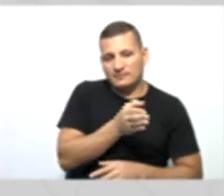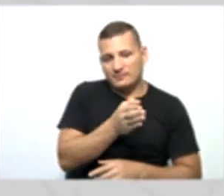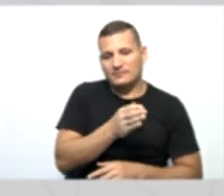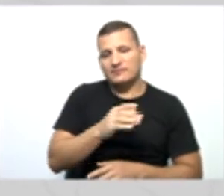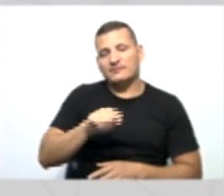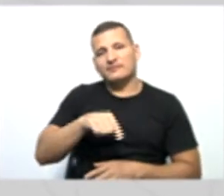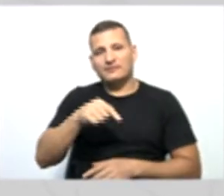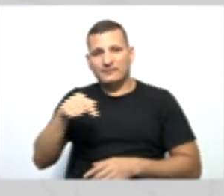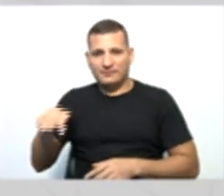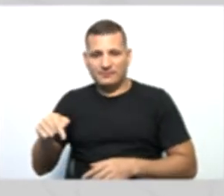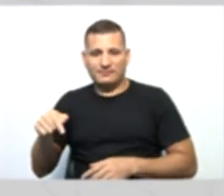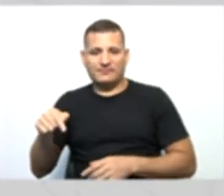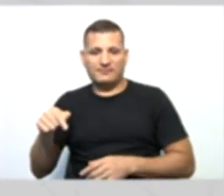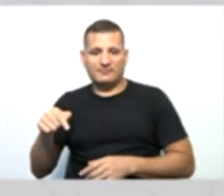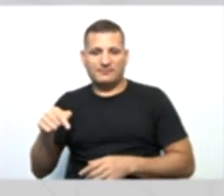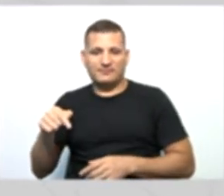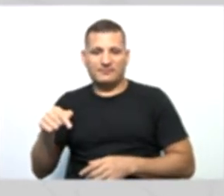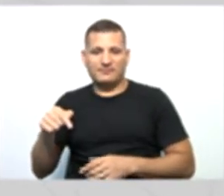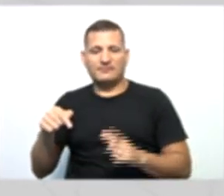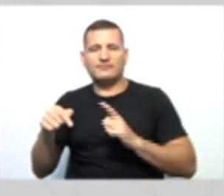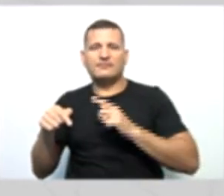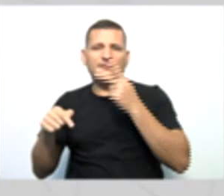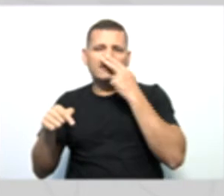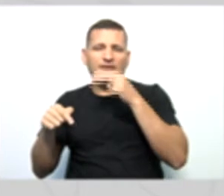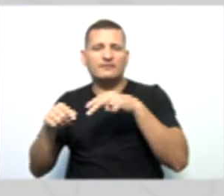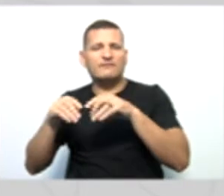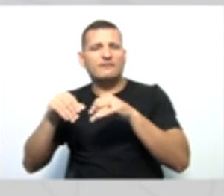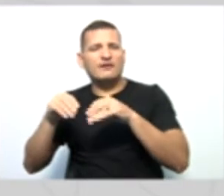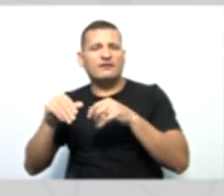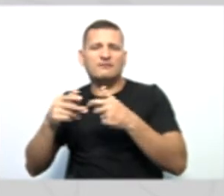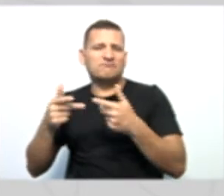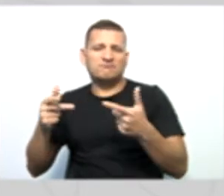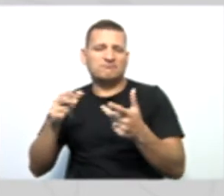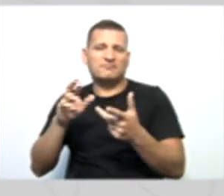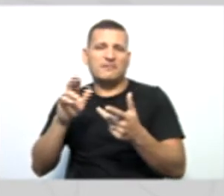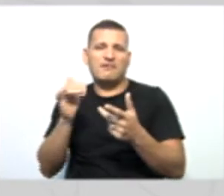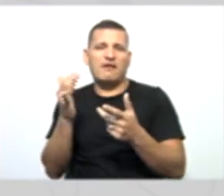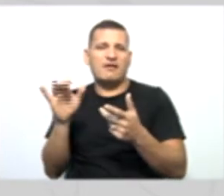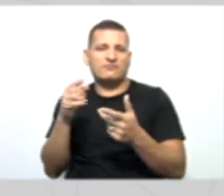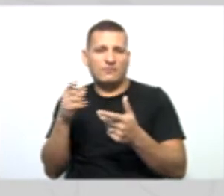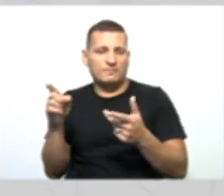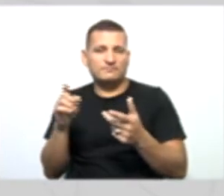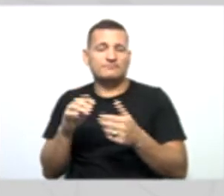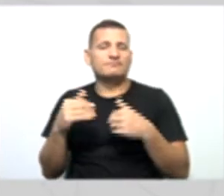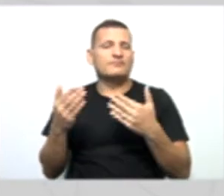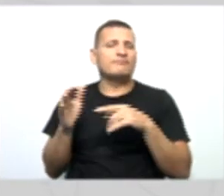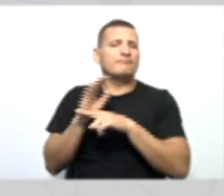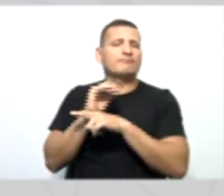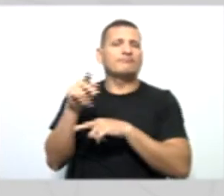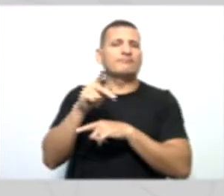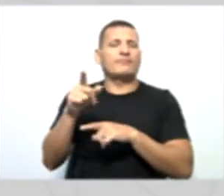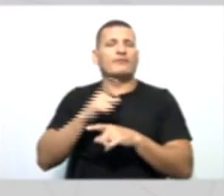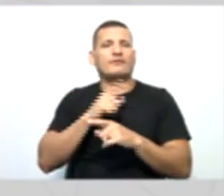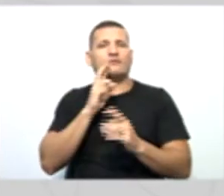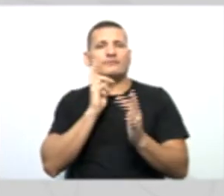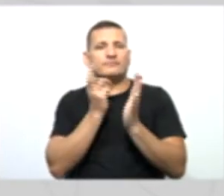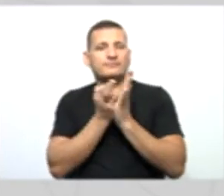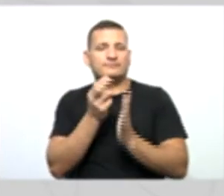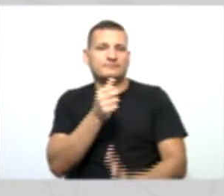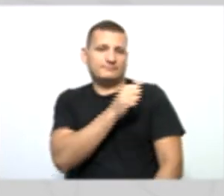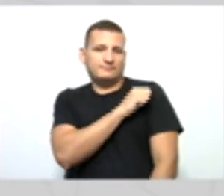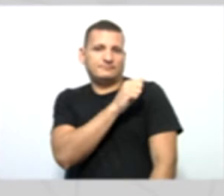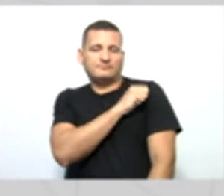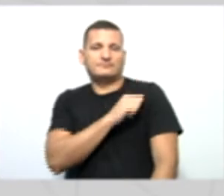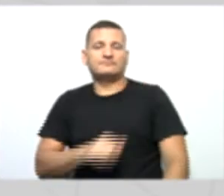uma meio que farinha, ração, algo do sentido. Professor, mandaram alguma resposta para a gente?